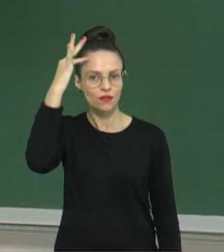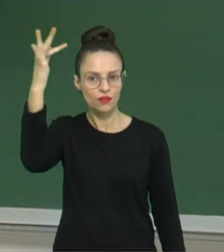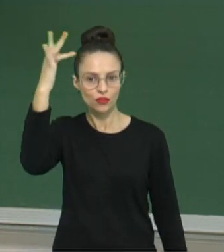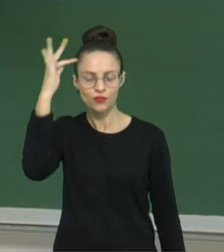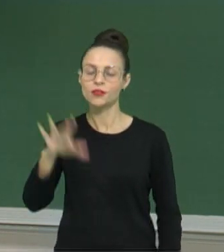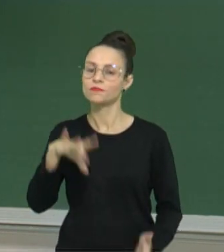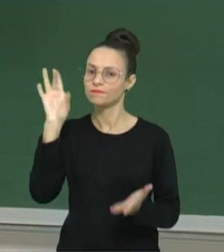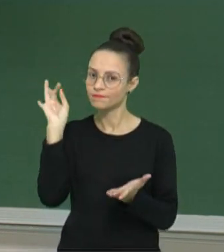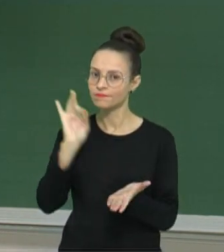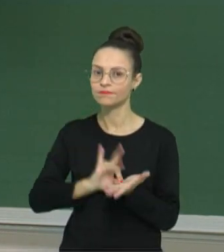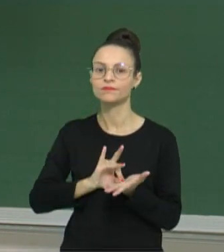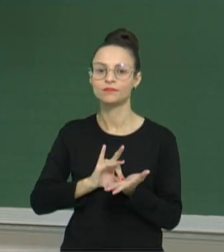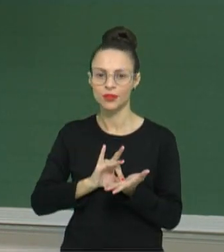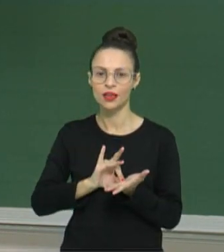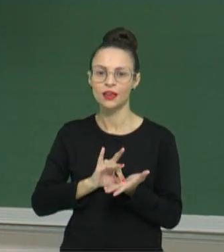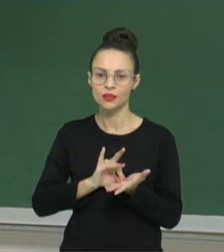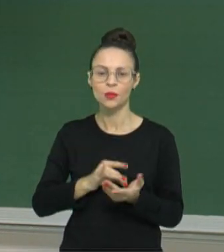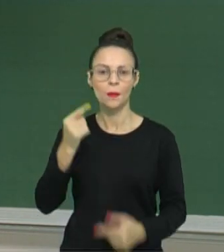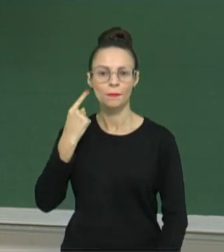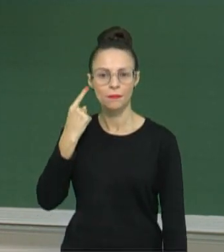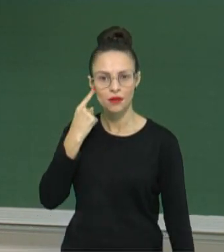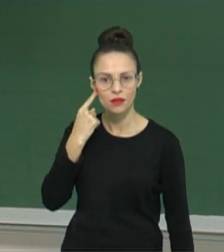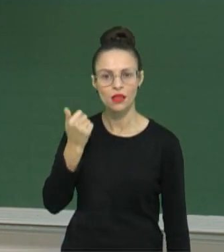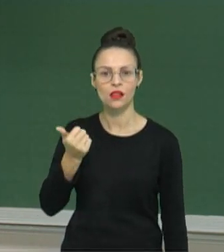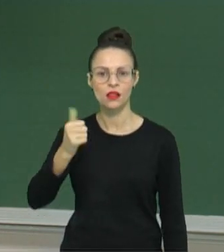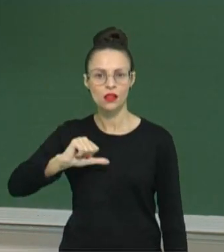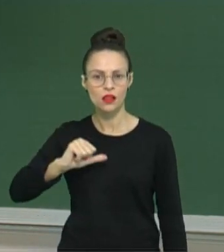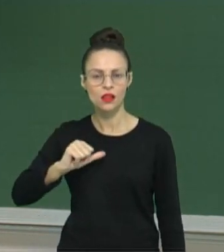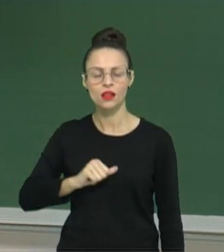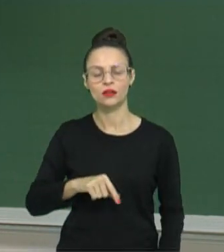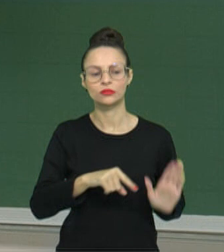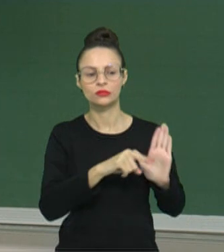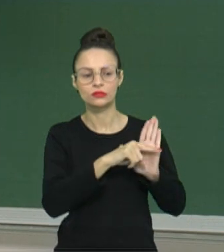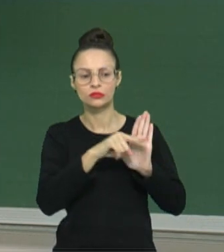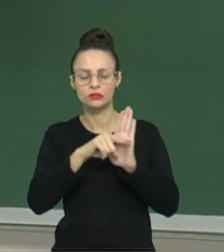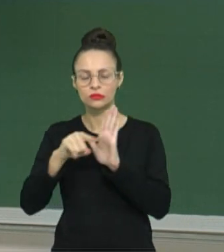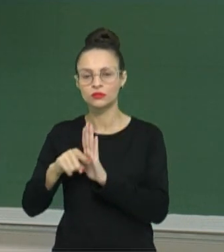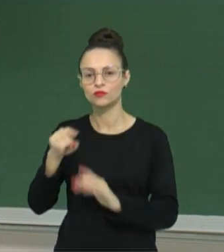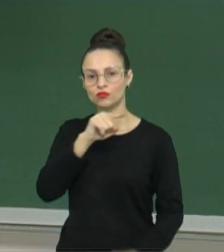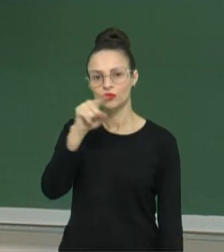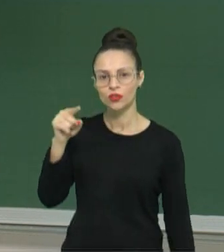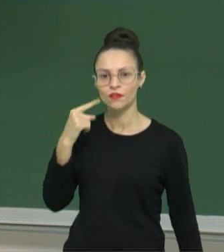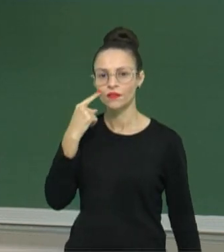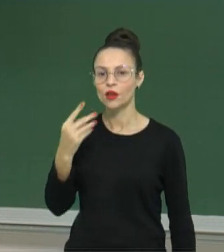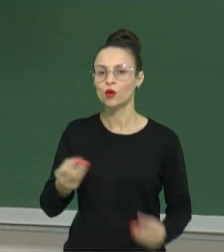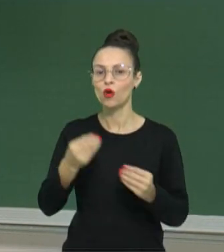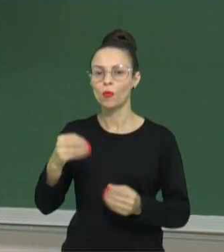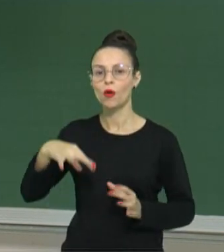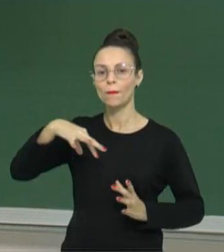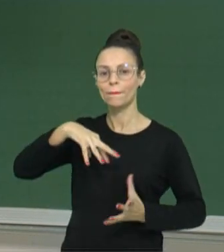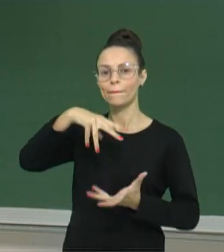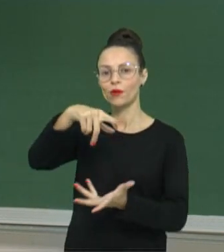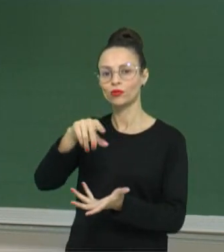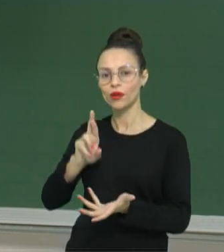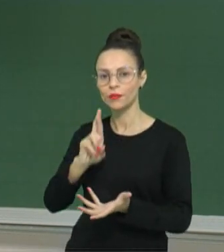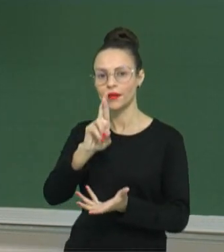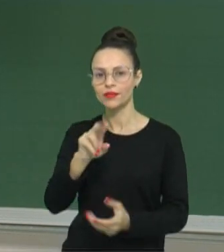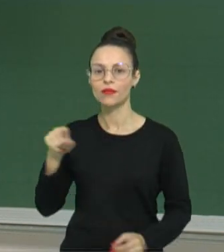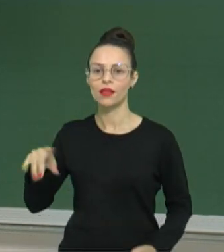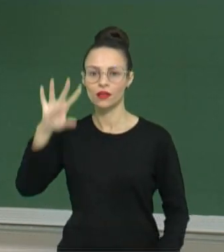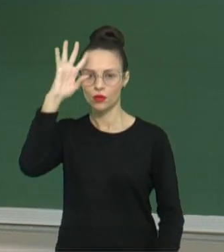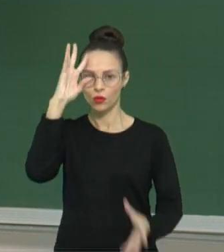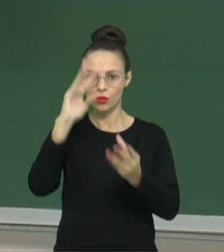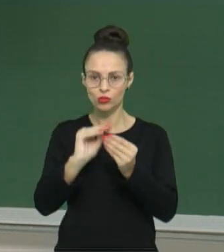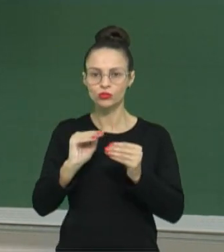de fato pessimista, Se você for lá dar uma lida no Mundo como Representação, a conclusão a qual